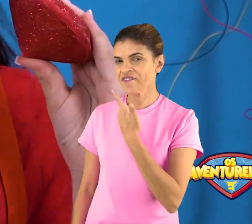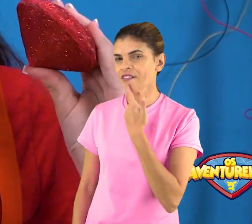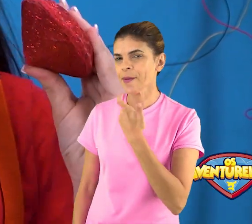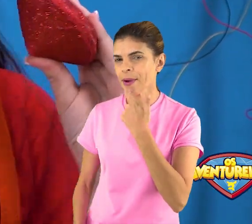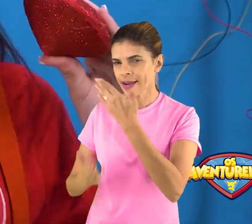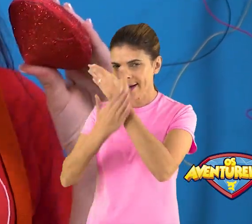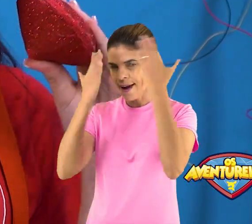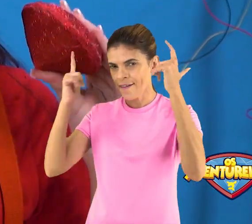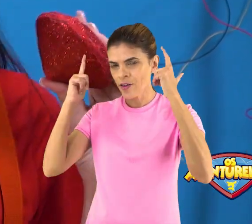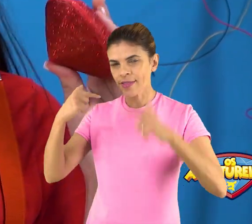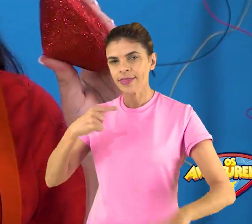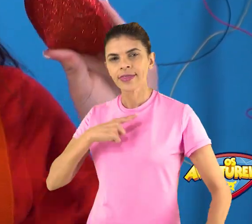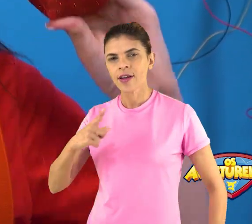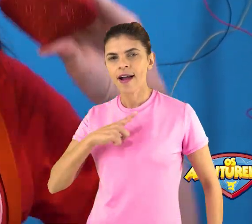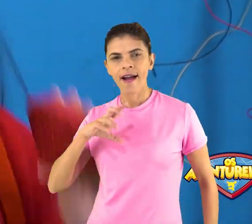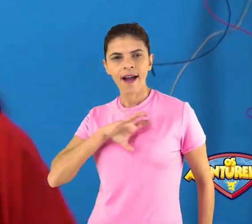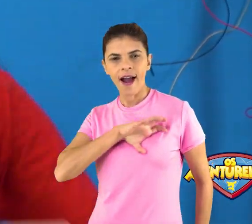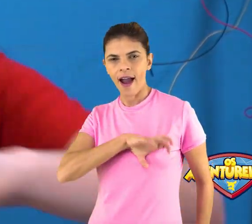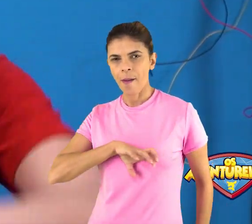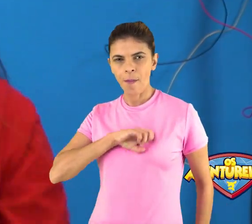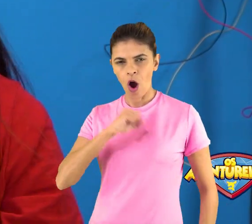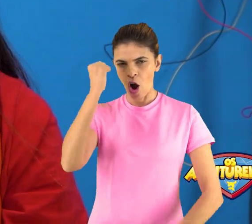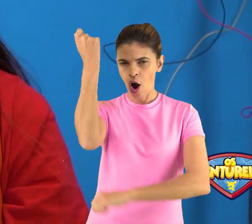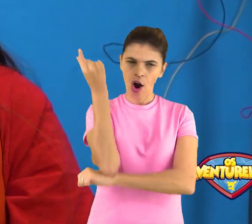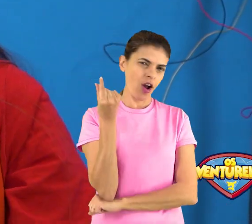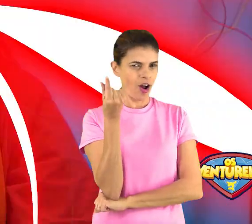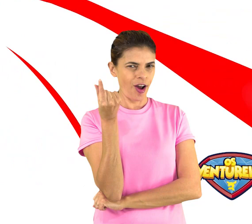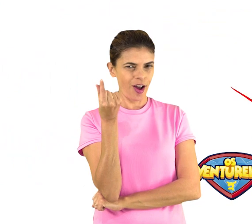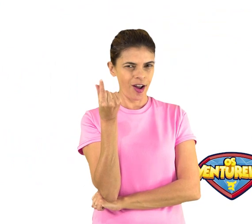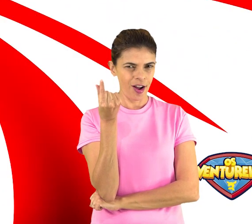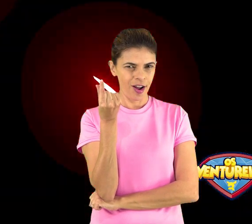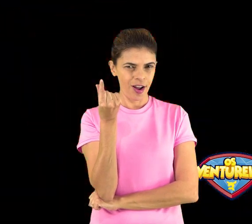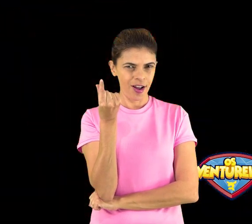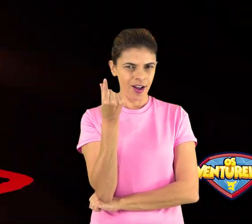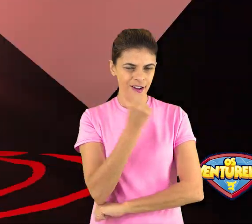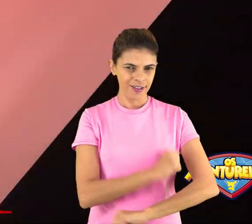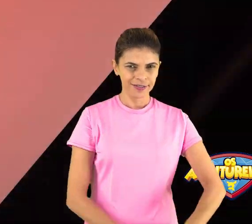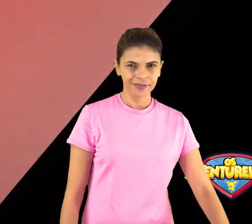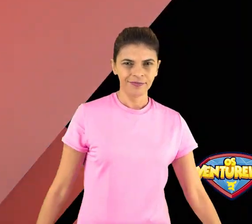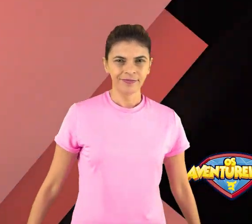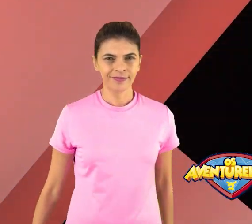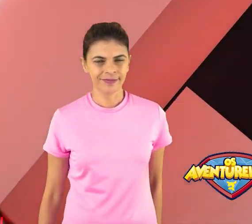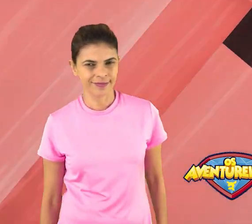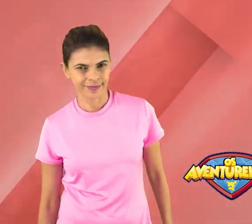Aventureira Vermelha, e eu tenho o amor!